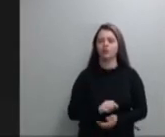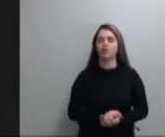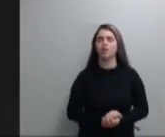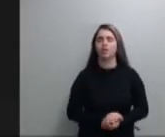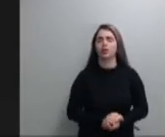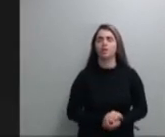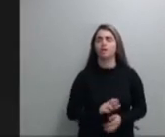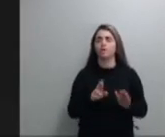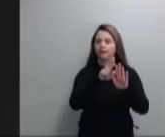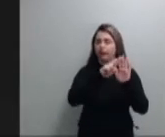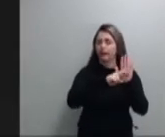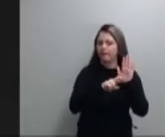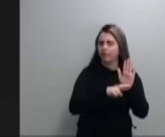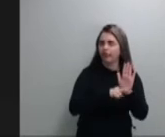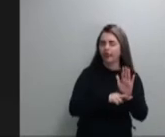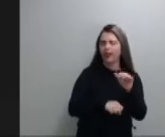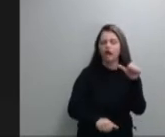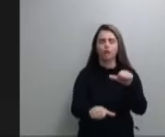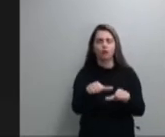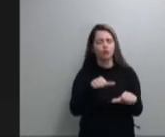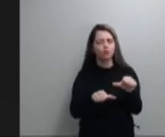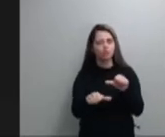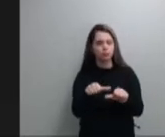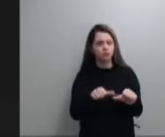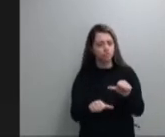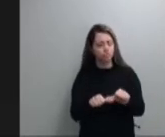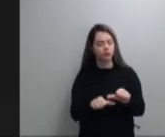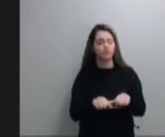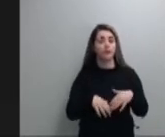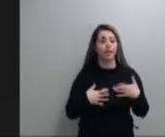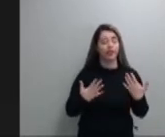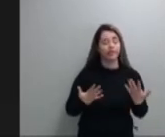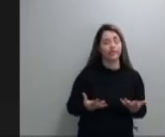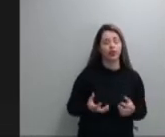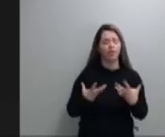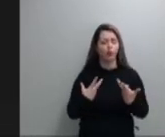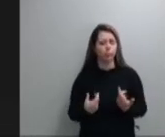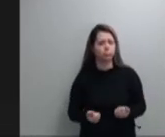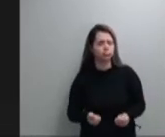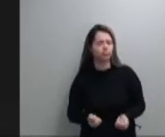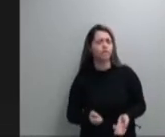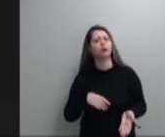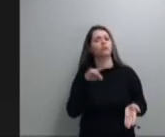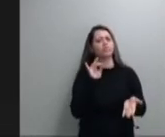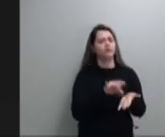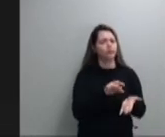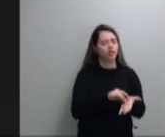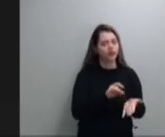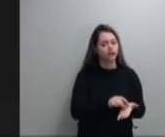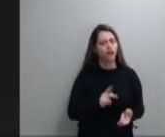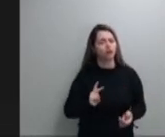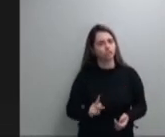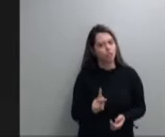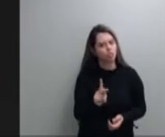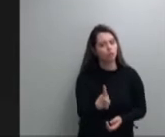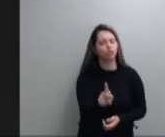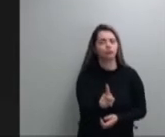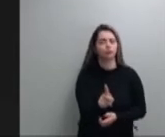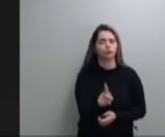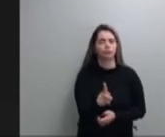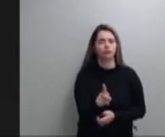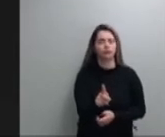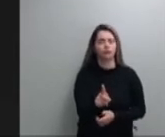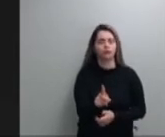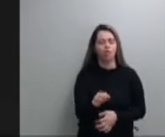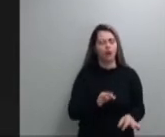fatos falam por si, vamos a eles então, senhores ministros, e essa sequência, essa cronologia pode ser